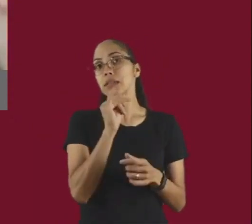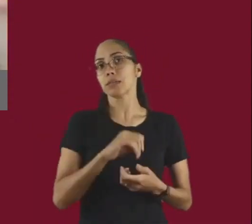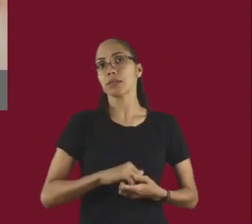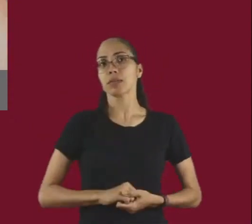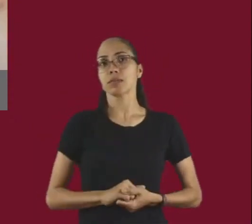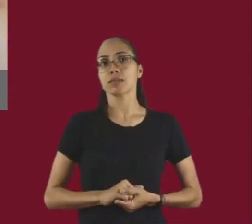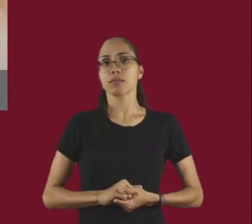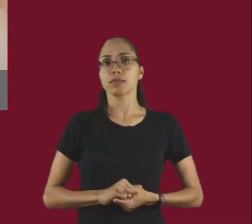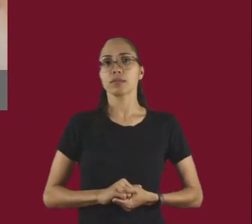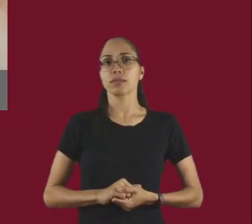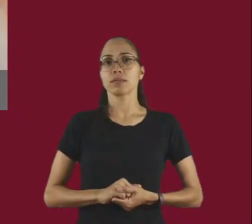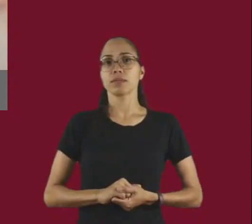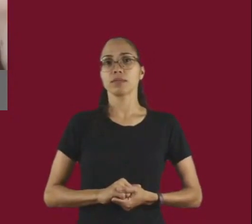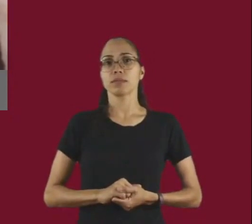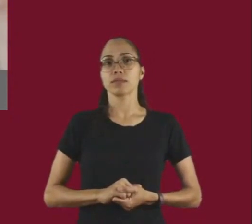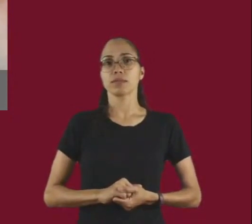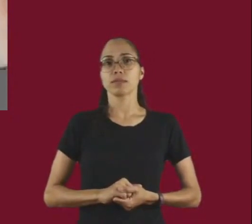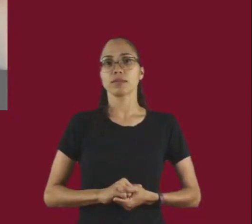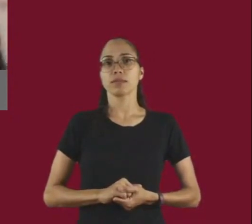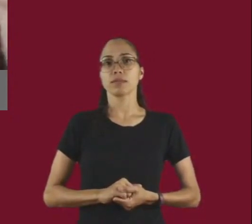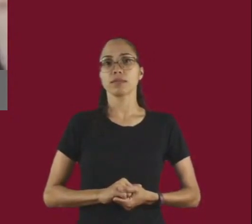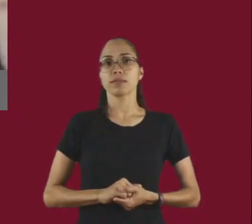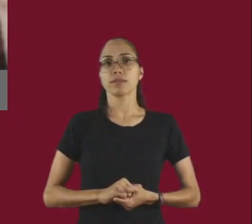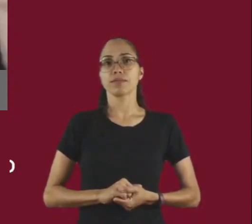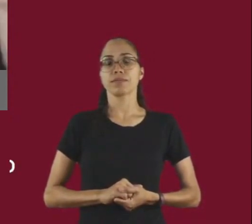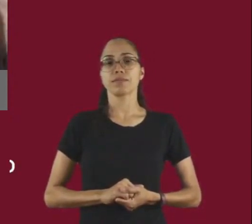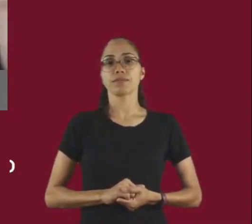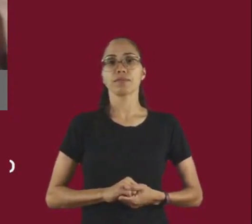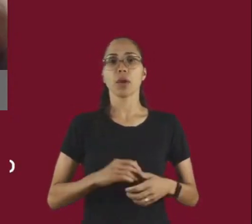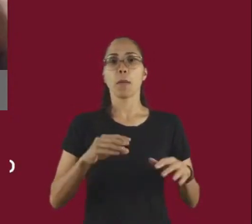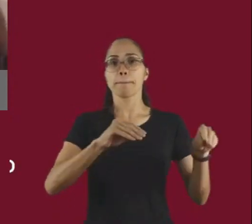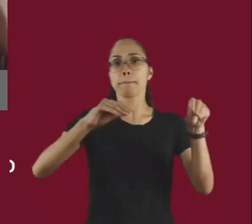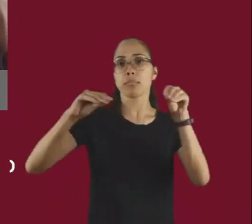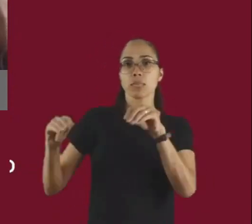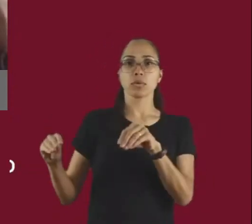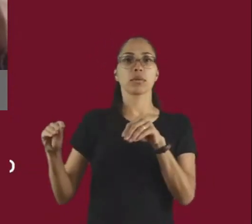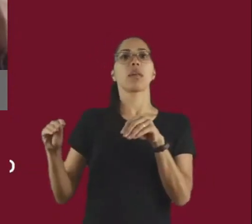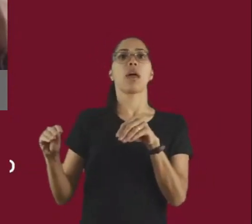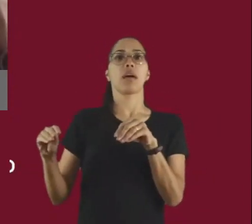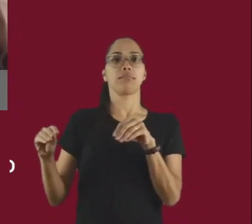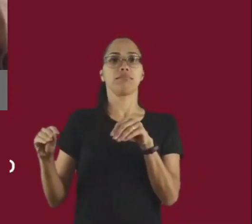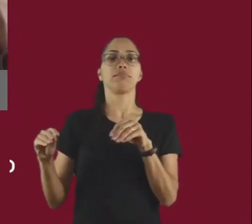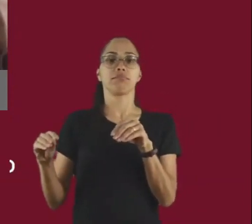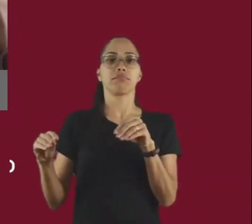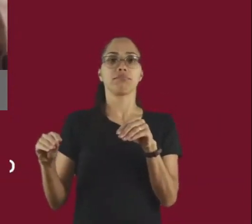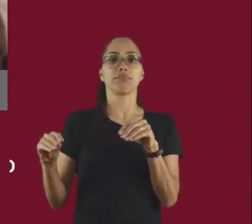um deslocamento do que é centro e do que é periferia. Ou seja, a Amazônia é um dos centros